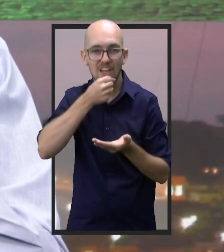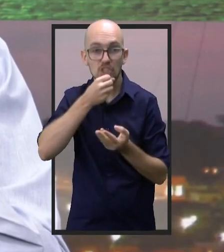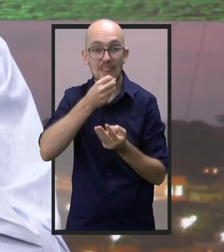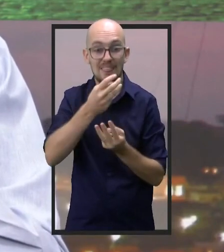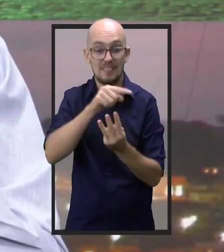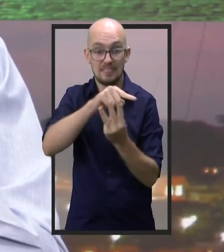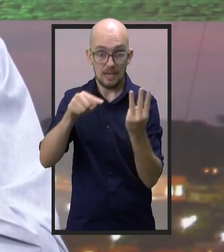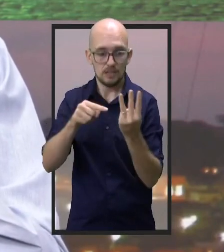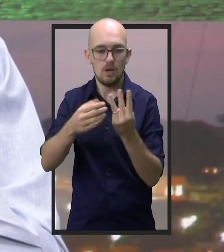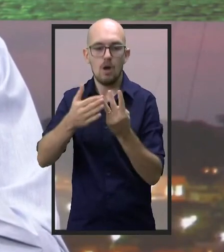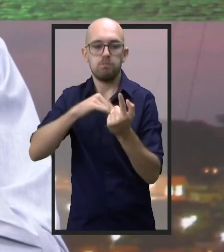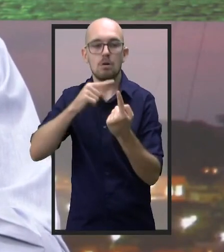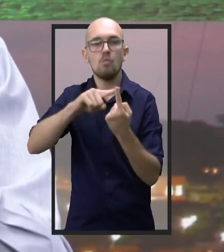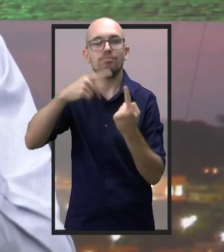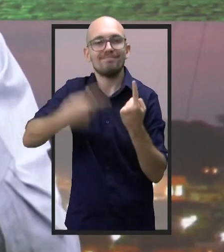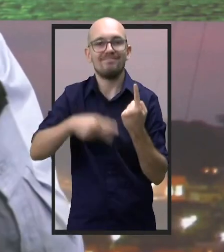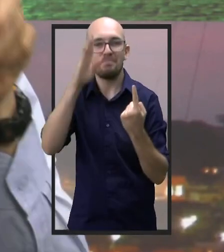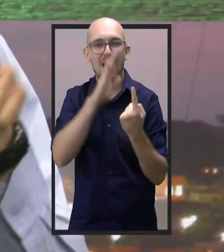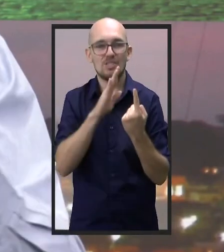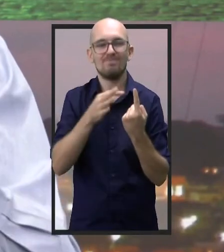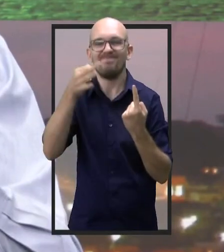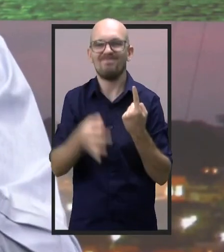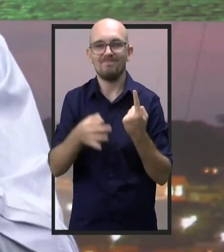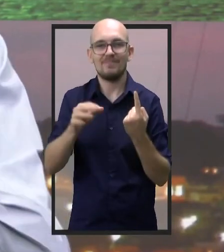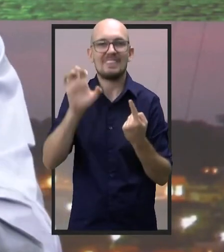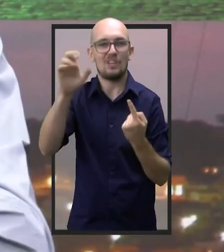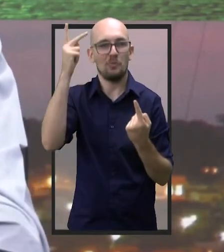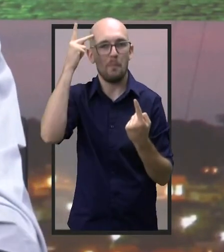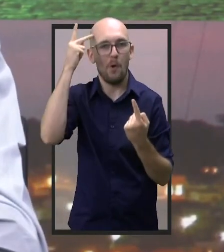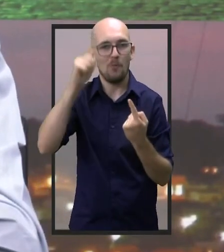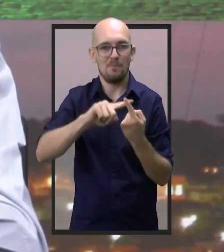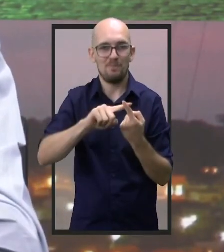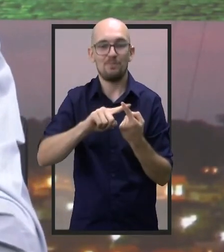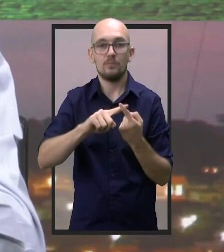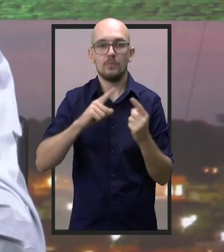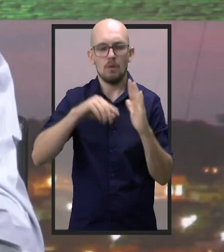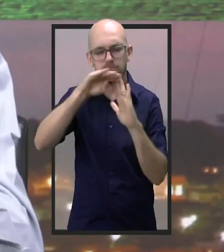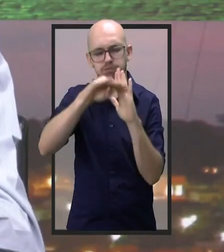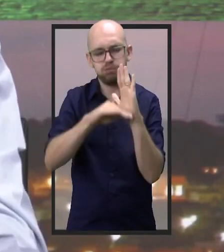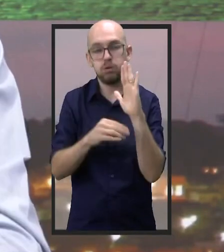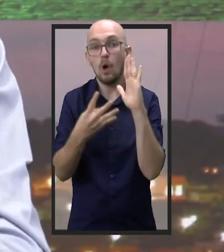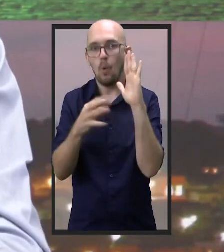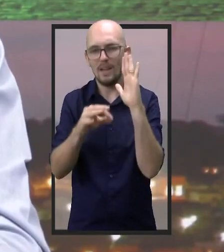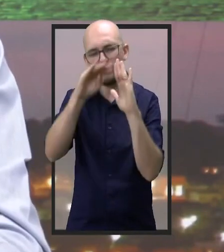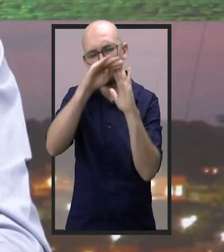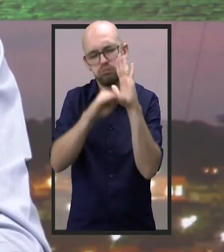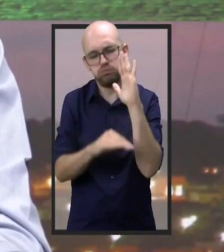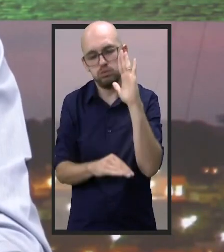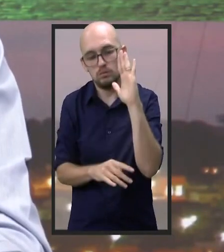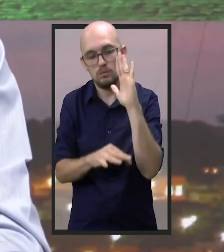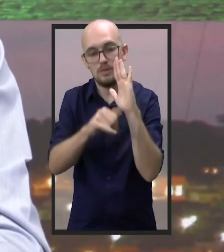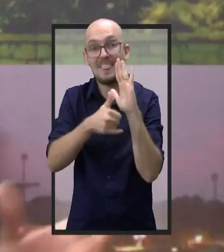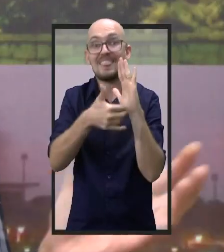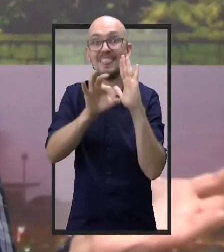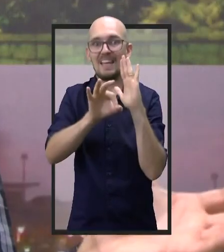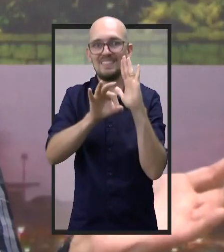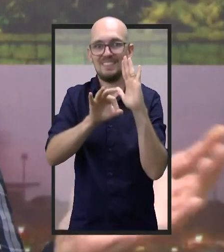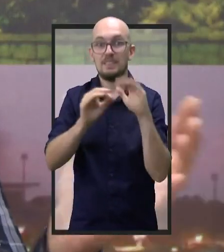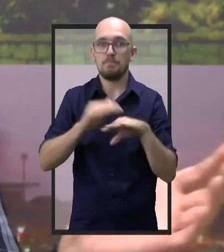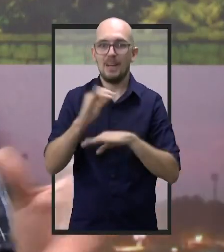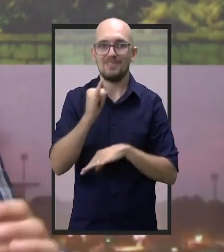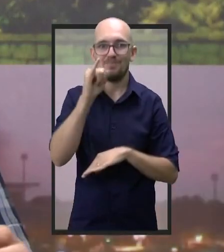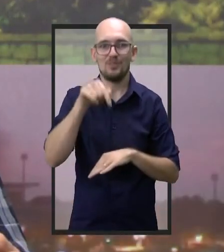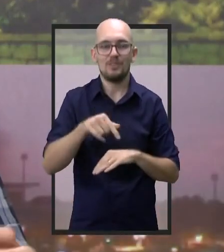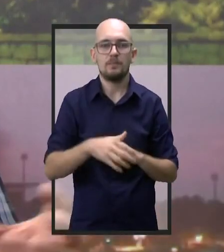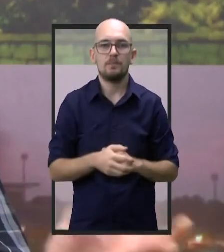e com certeza é paulista. Das 40, nós estamos entre as 10 mais importantes de laranja. Mesmo tendo um